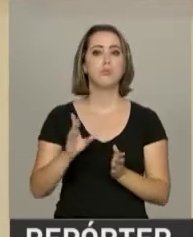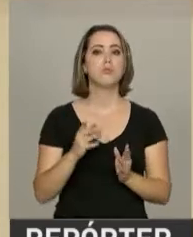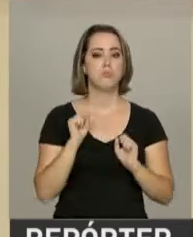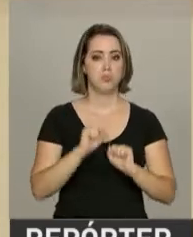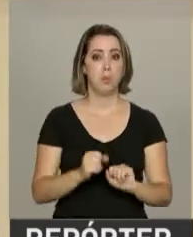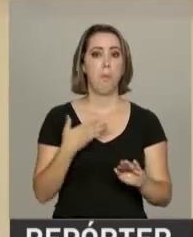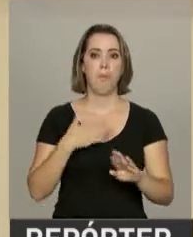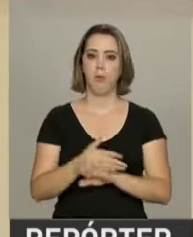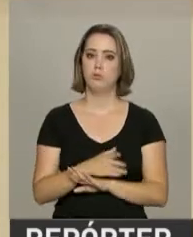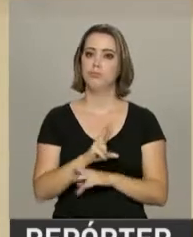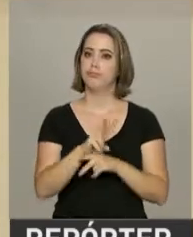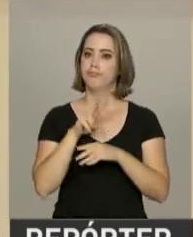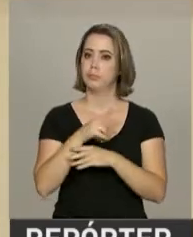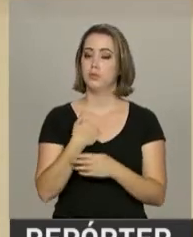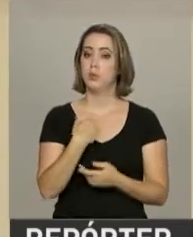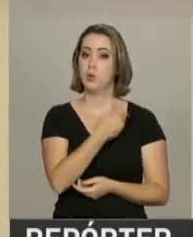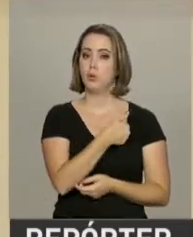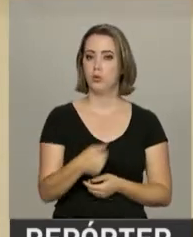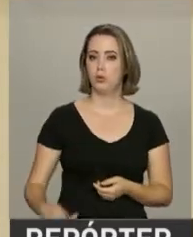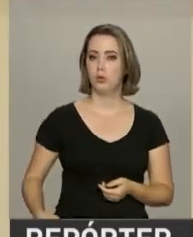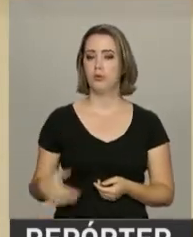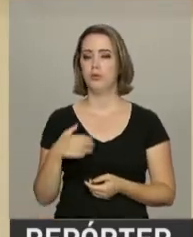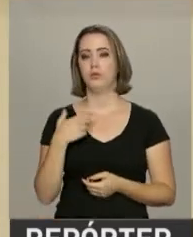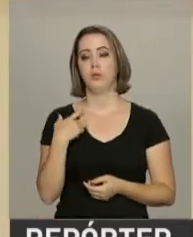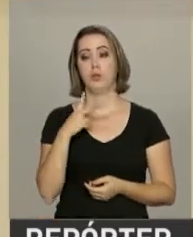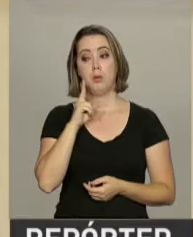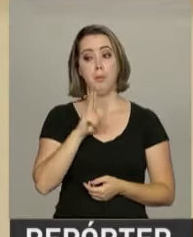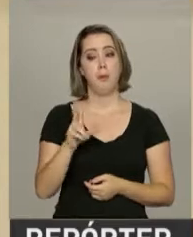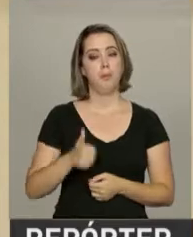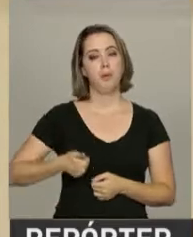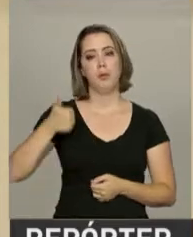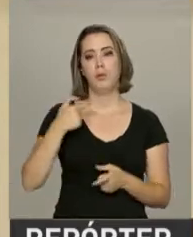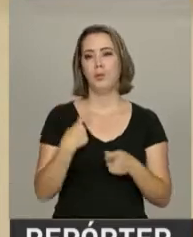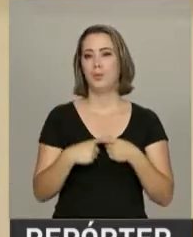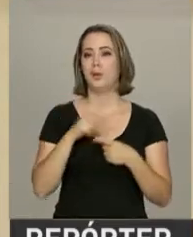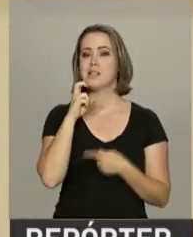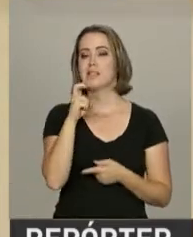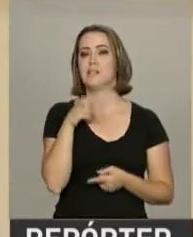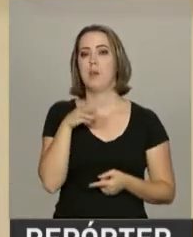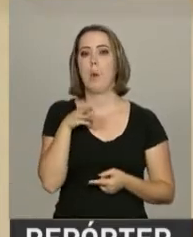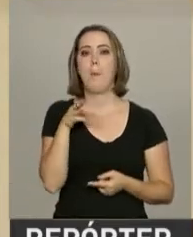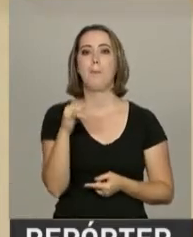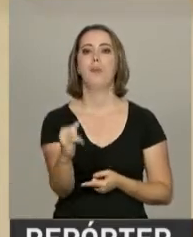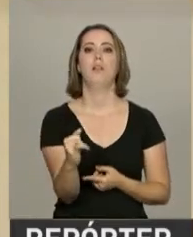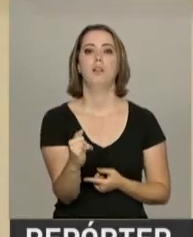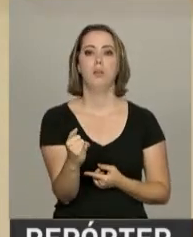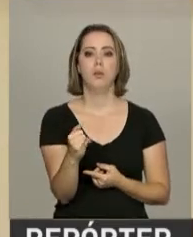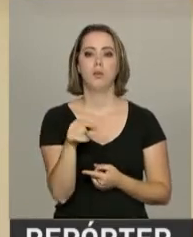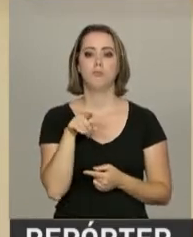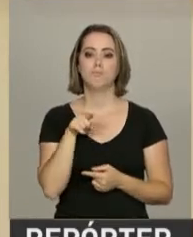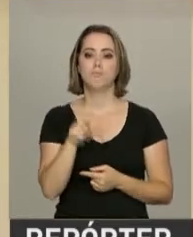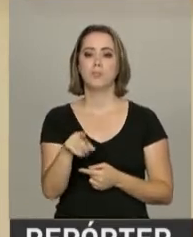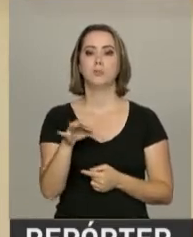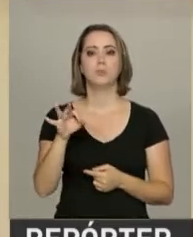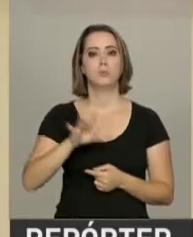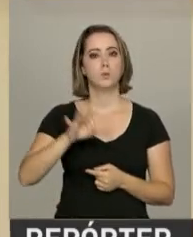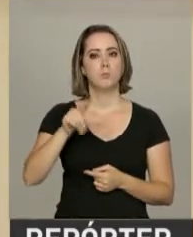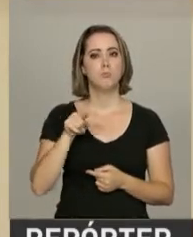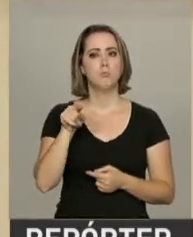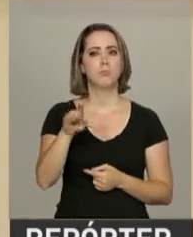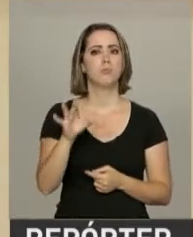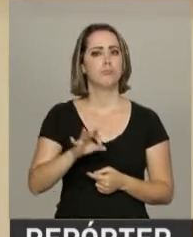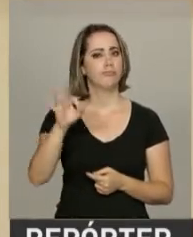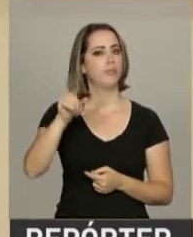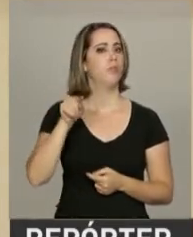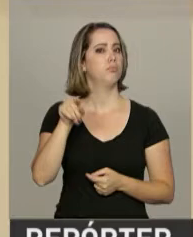e para o governo uma economia subiria aproximadamente 5 bilhões a cada ponto percentual na taxa de juros para